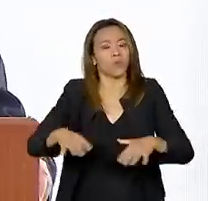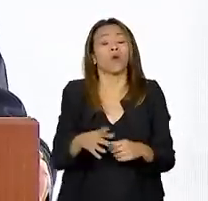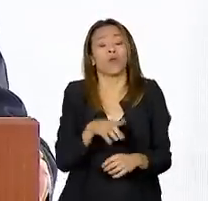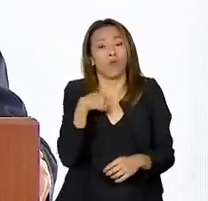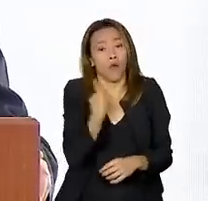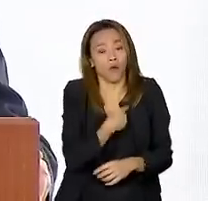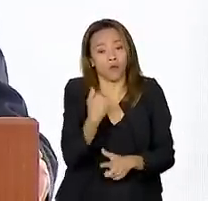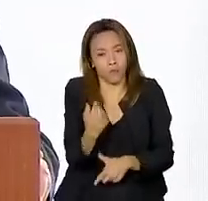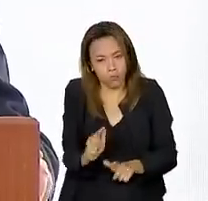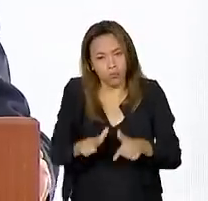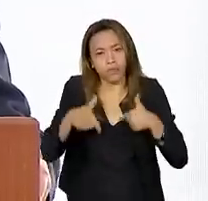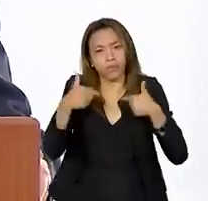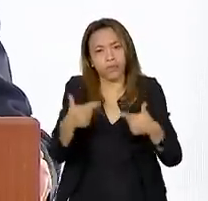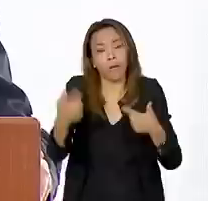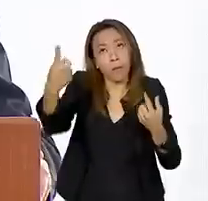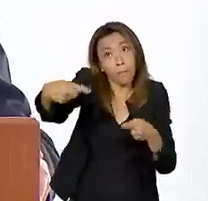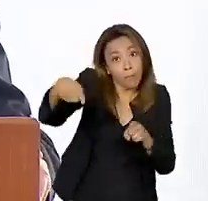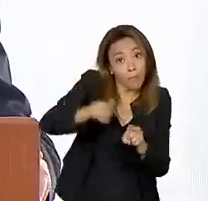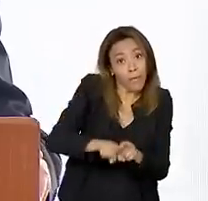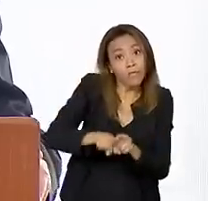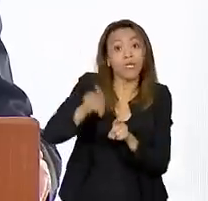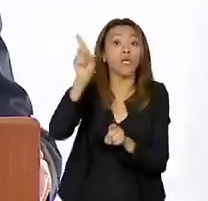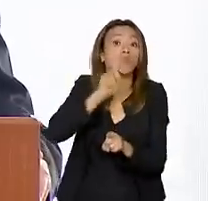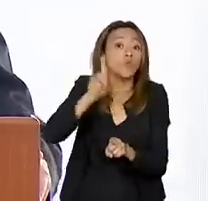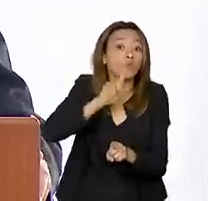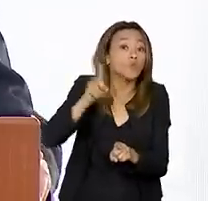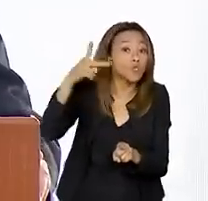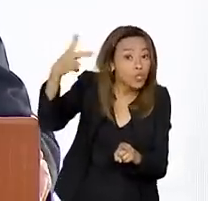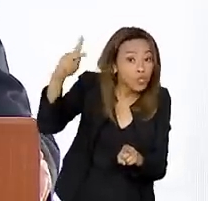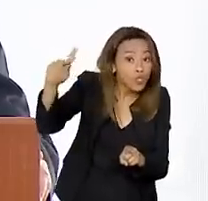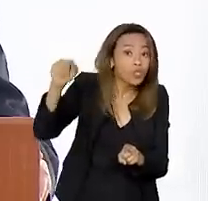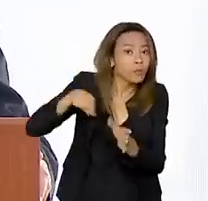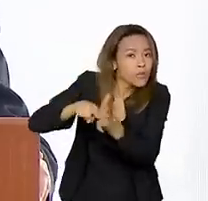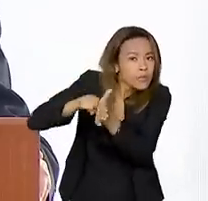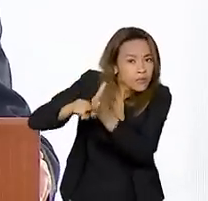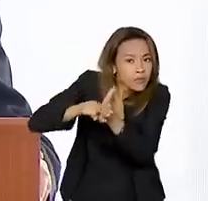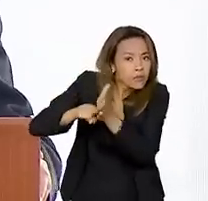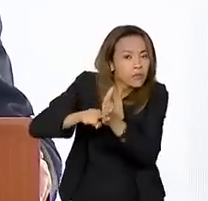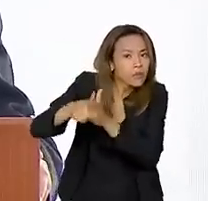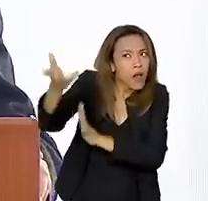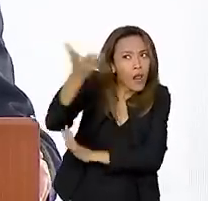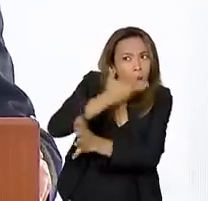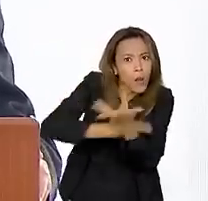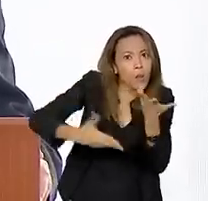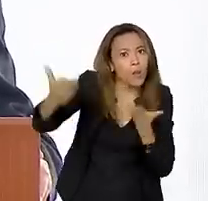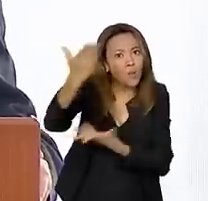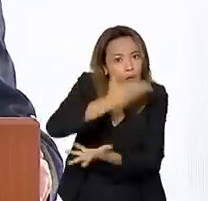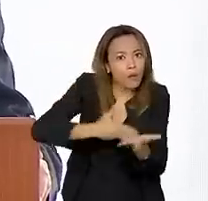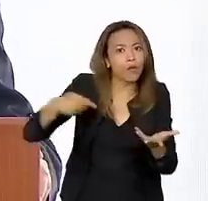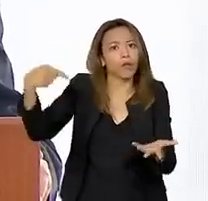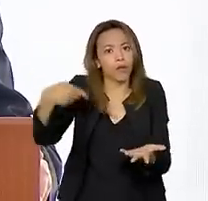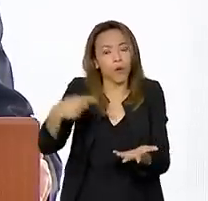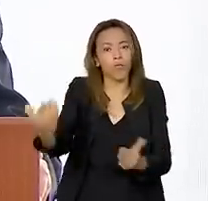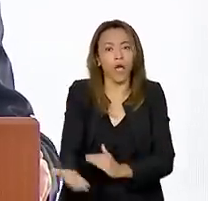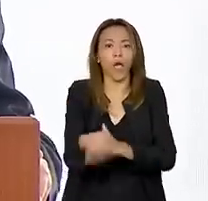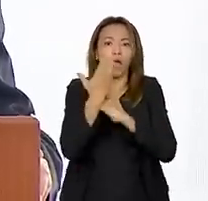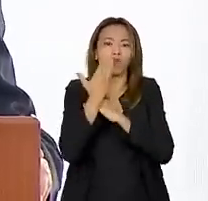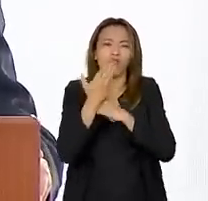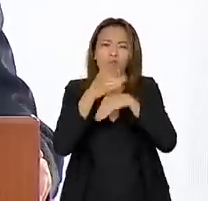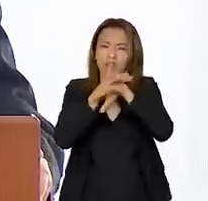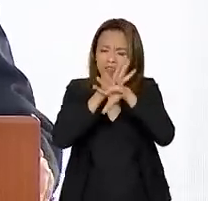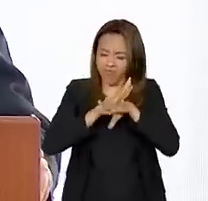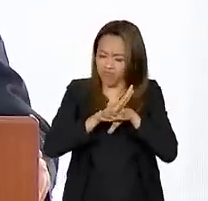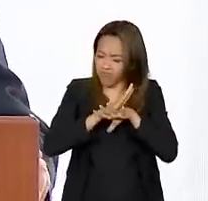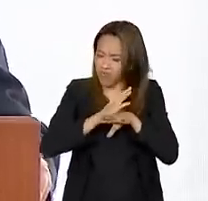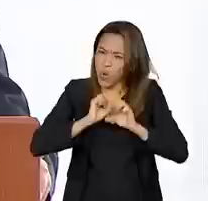fronteira que hoje, em parceria com os Estados Unidos, que chamamos bacteriófagos ou os fargos, são coisas que podem revolucionar o combate às